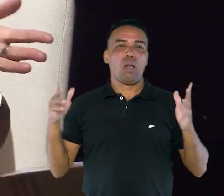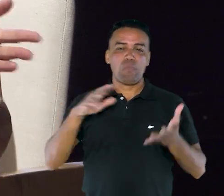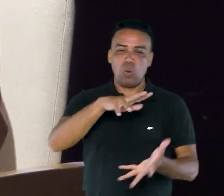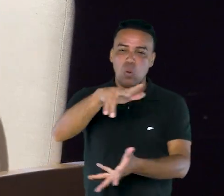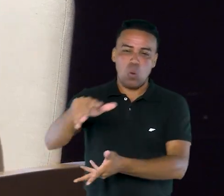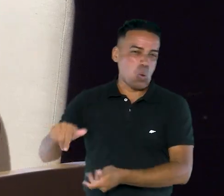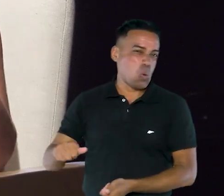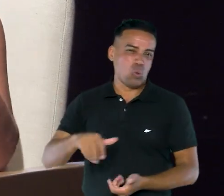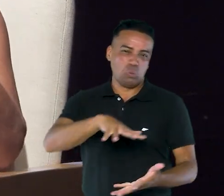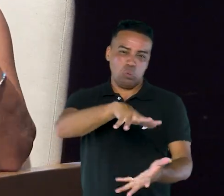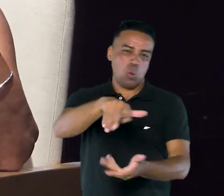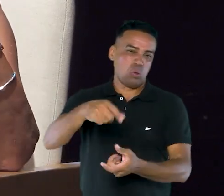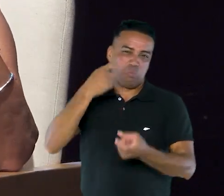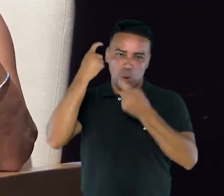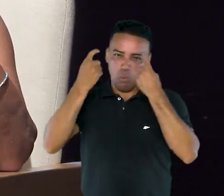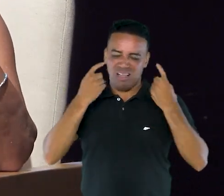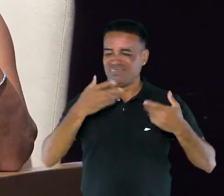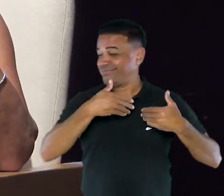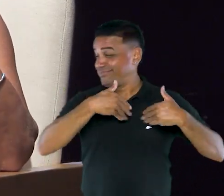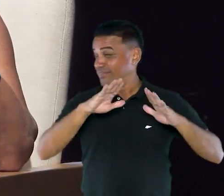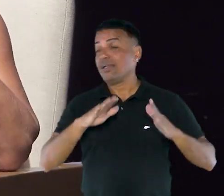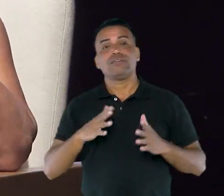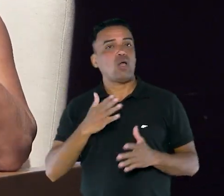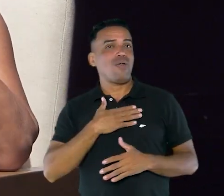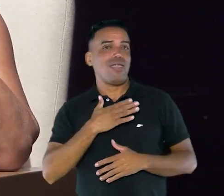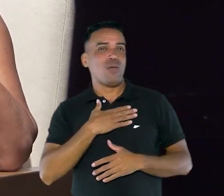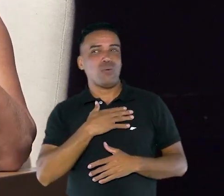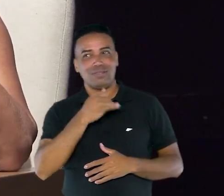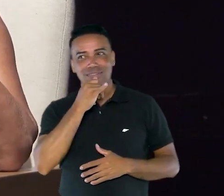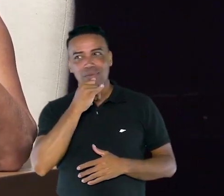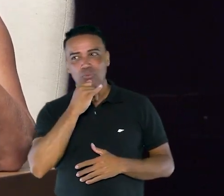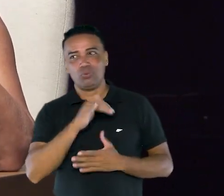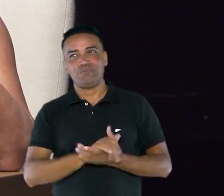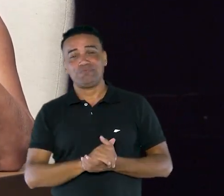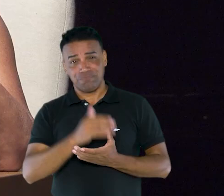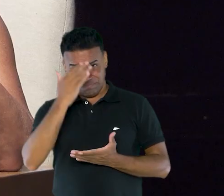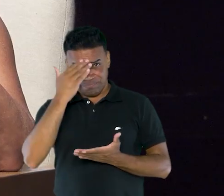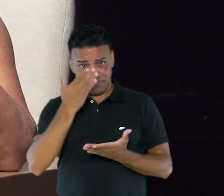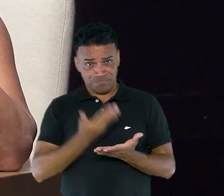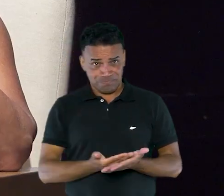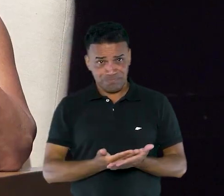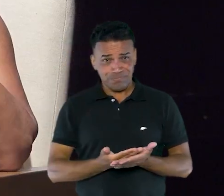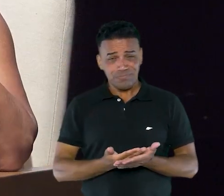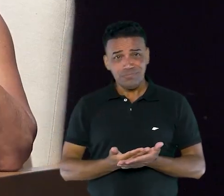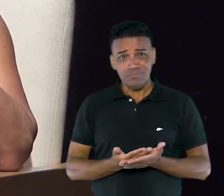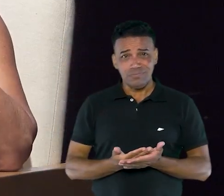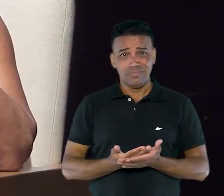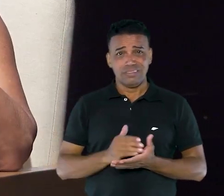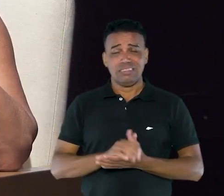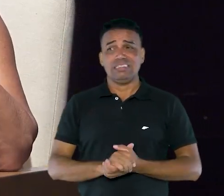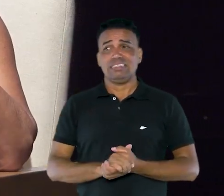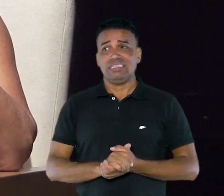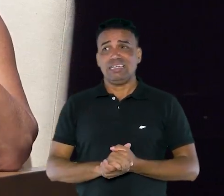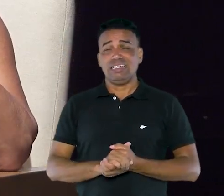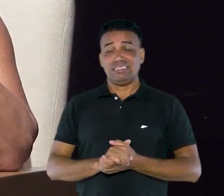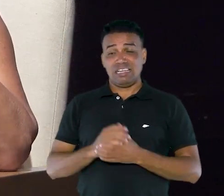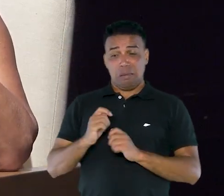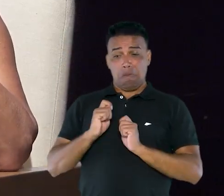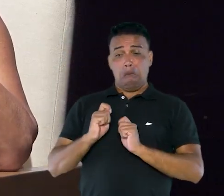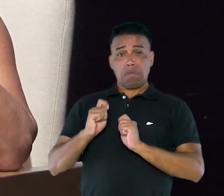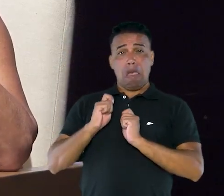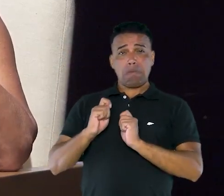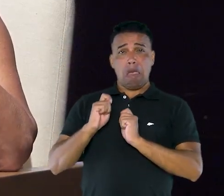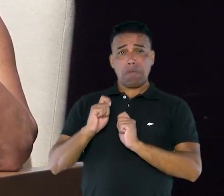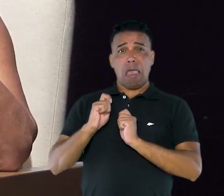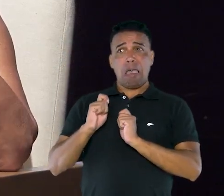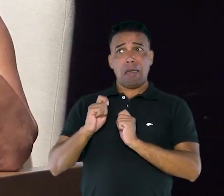com... Nossa, que... Mas eu acho que... Eu estou convencida que essa pressão que se coloca sobre a